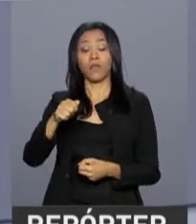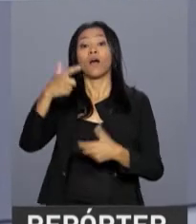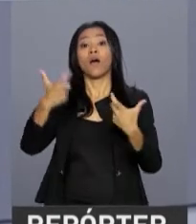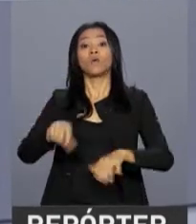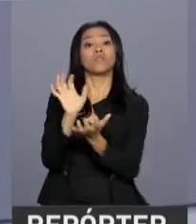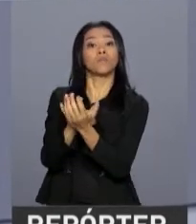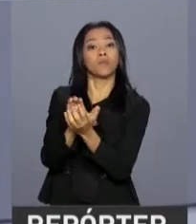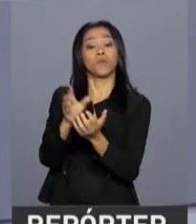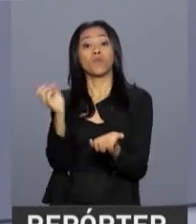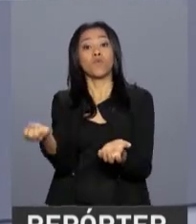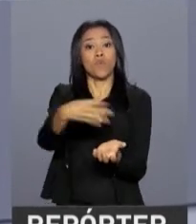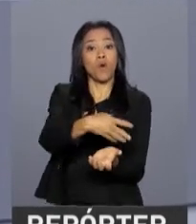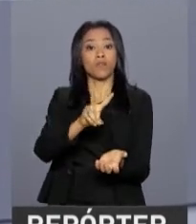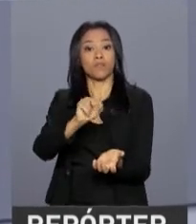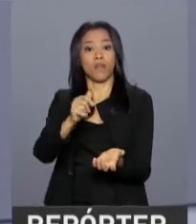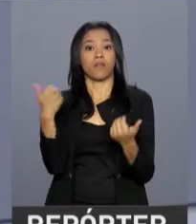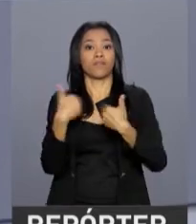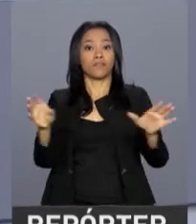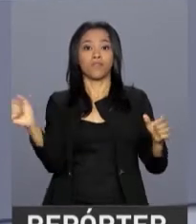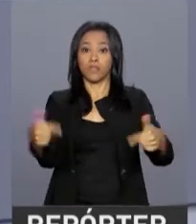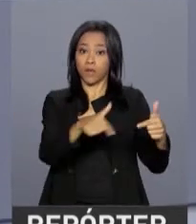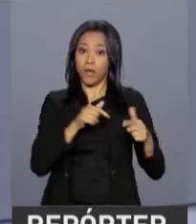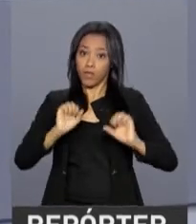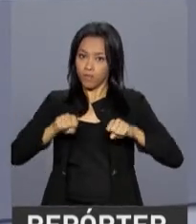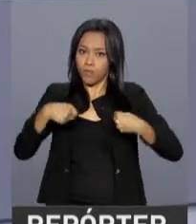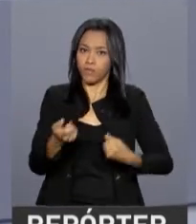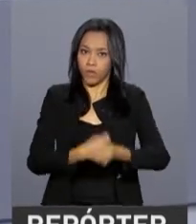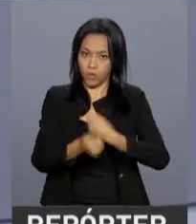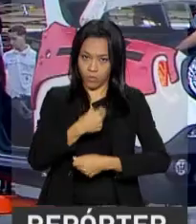de novas vagas de trabalho e na retomada do crescimento da economia.